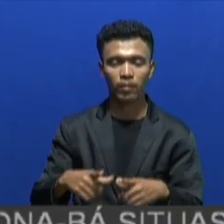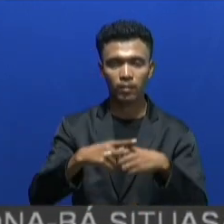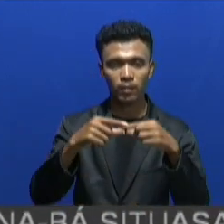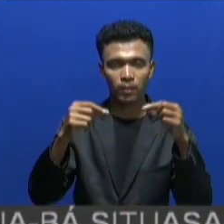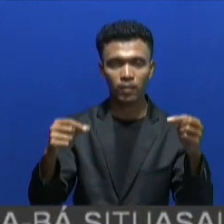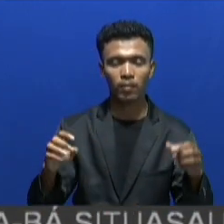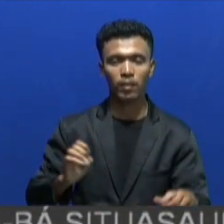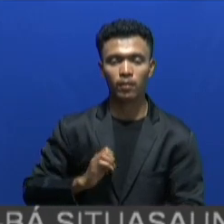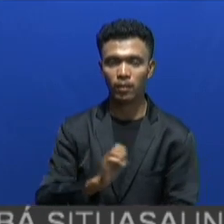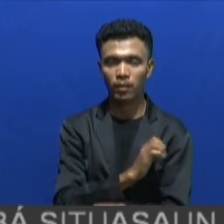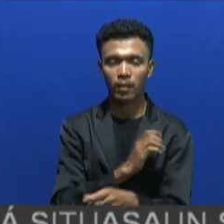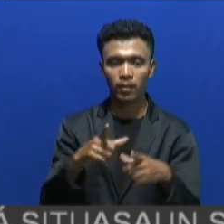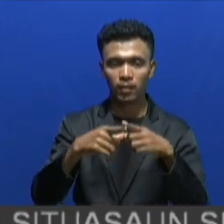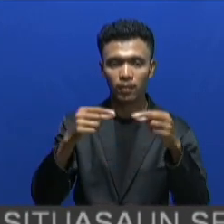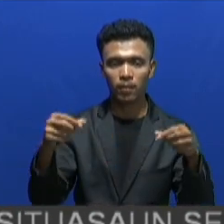e a Timor-Leste,